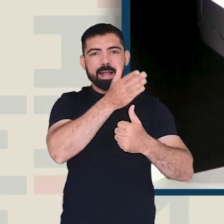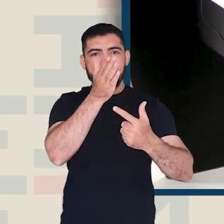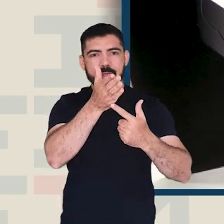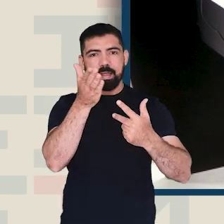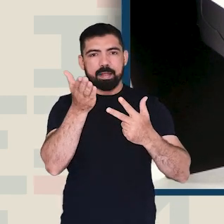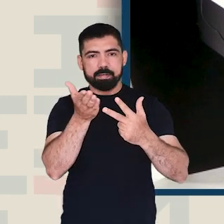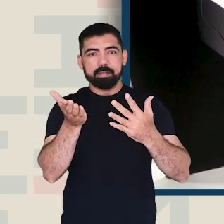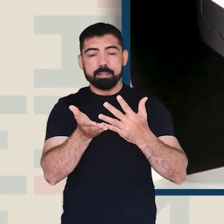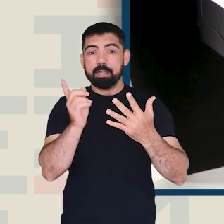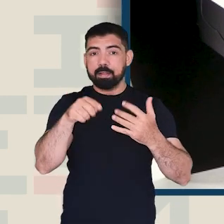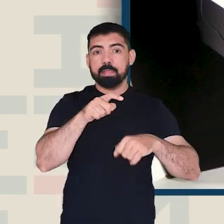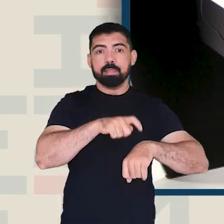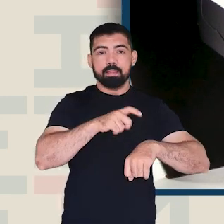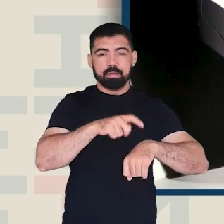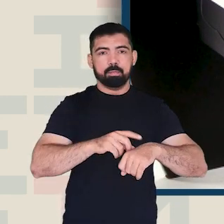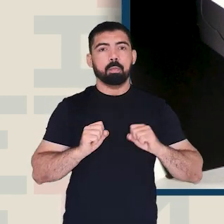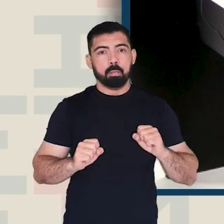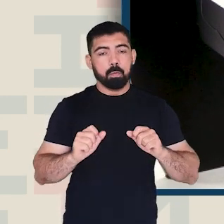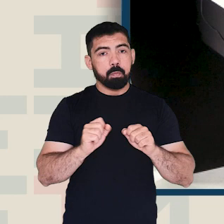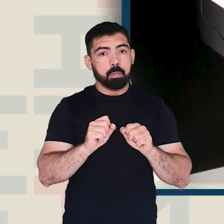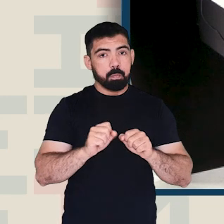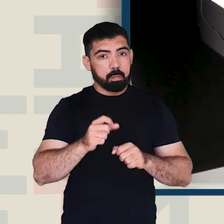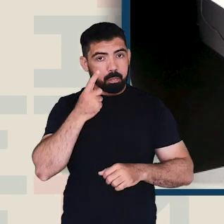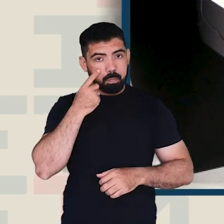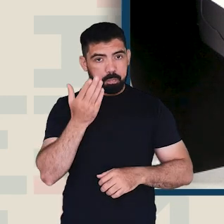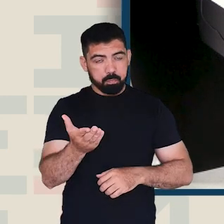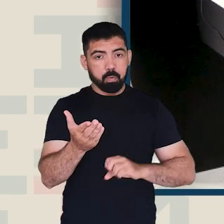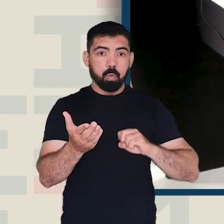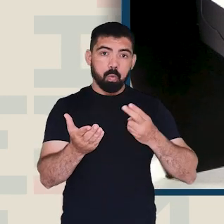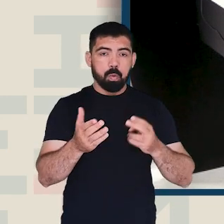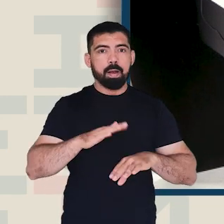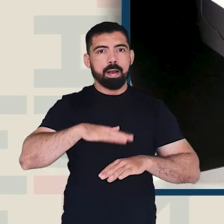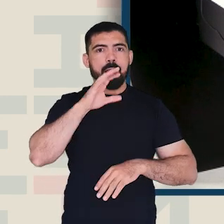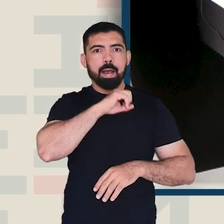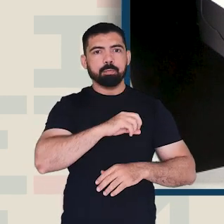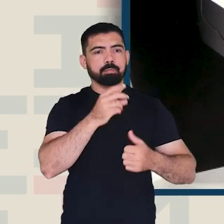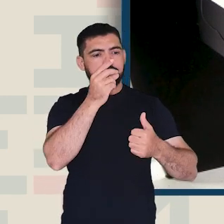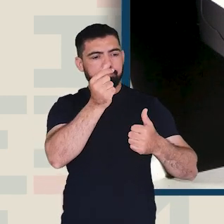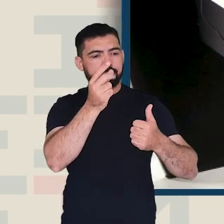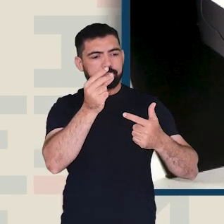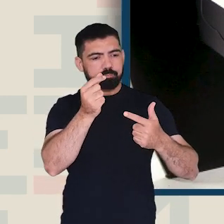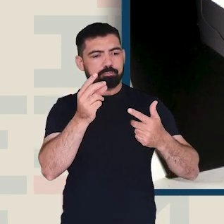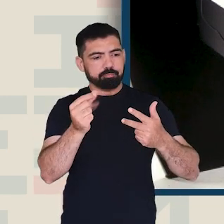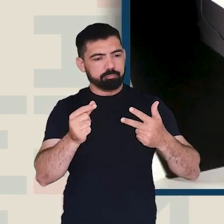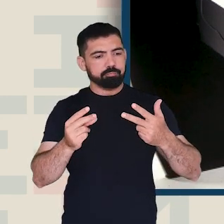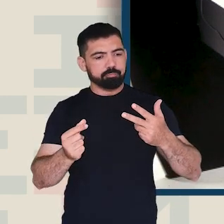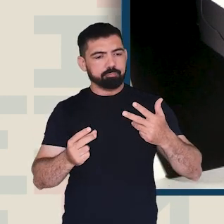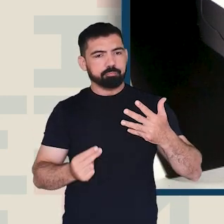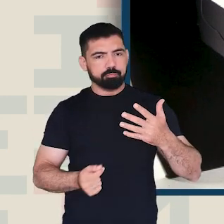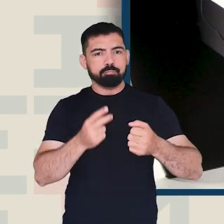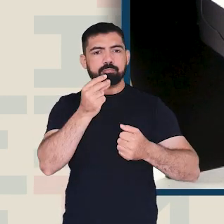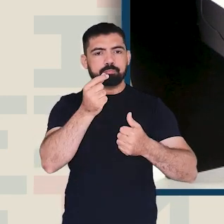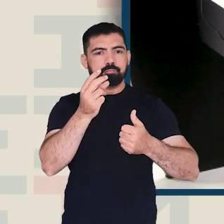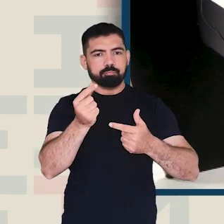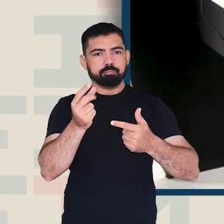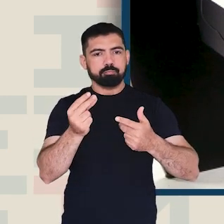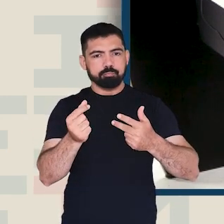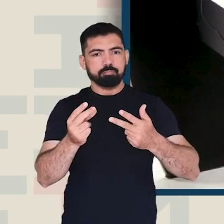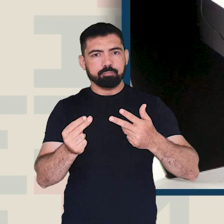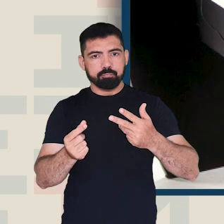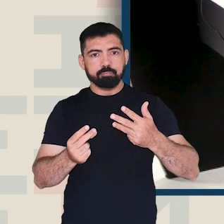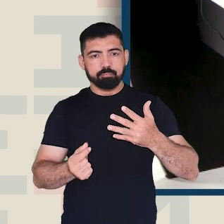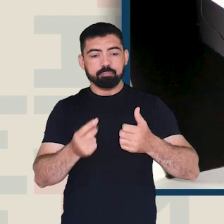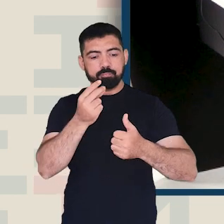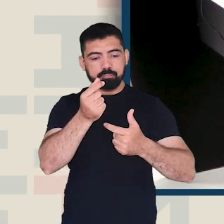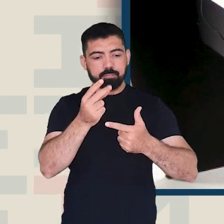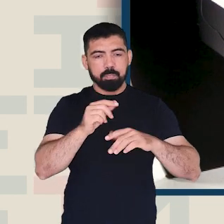Eu posso marcar os pulsos assim, os tempos assim, ou eu posso marcá-los mais rápido. Isso aqui ainda são tempos, mesmo sendo